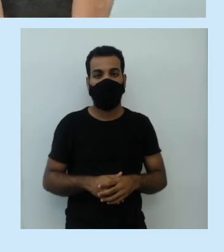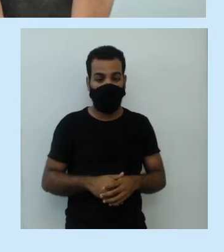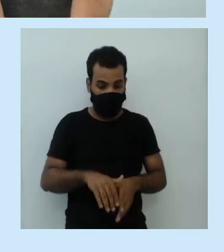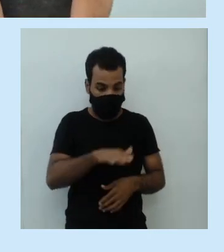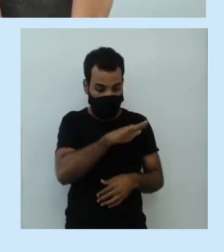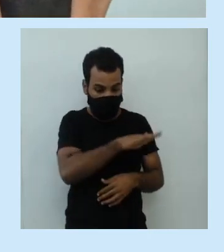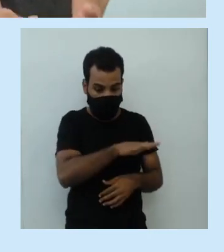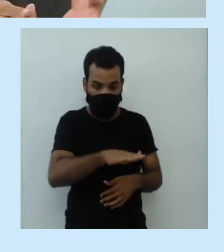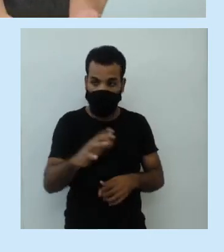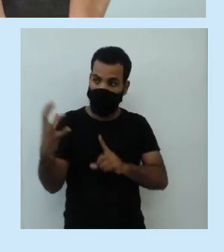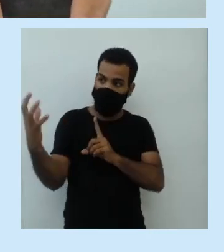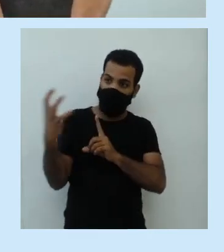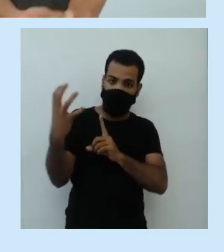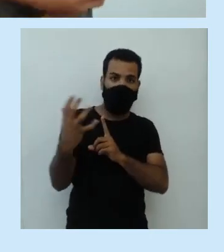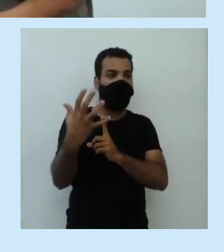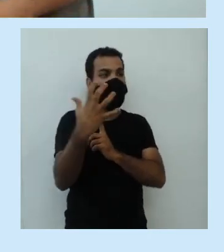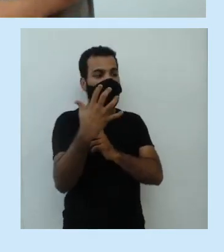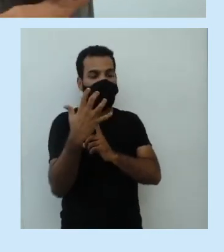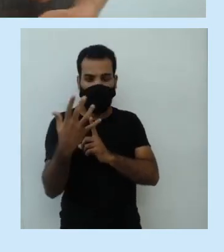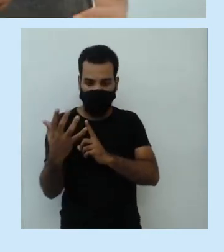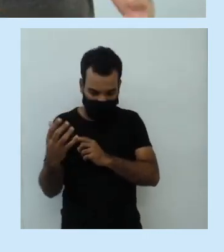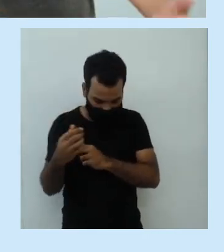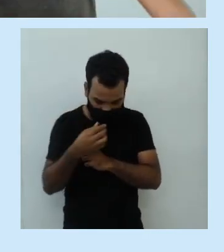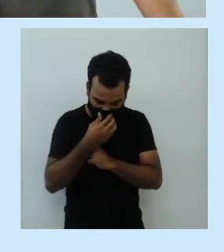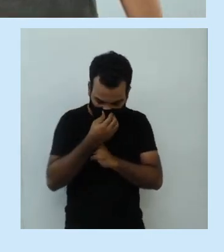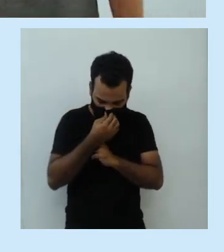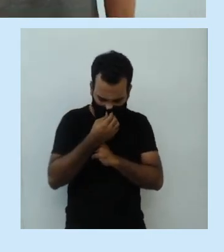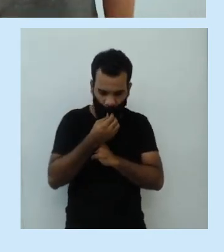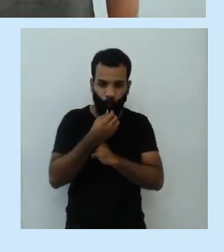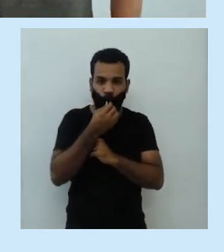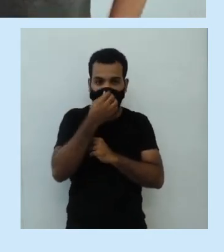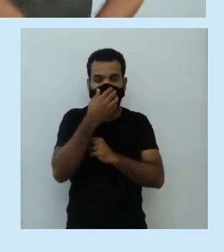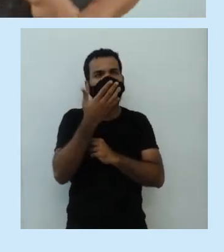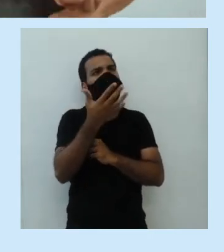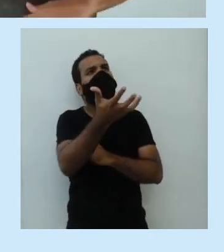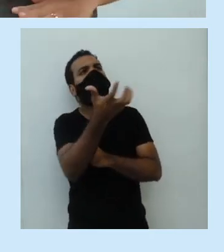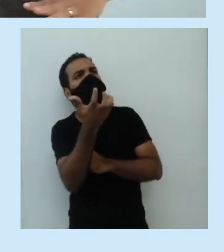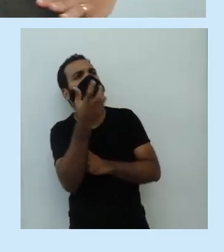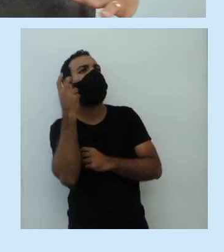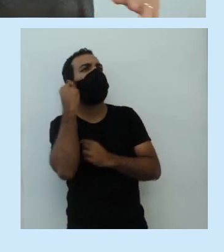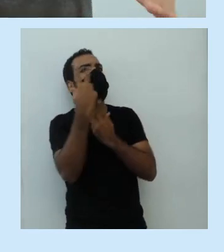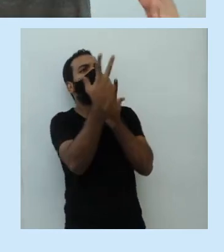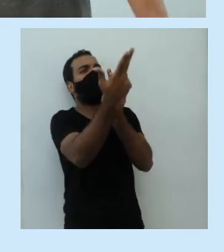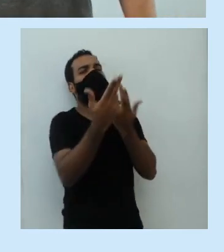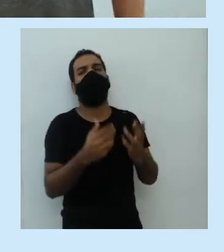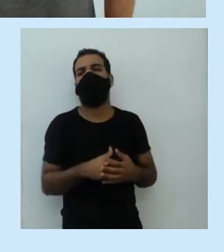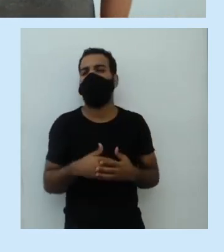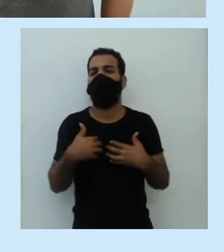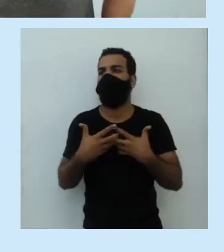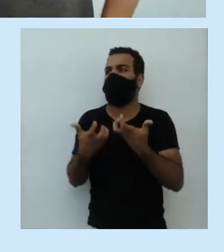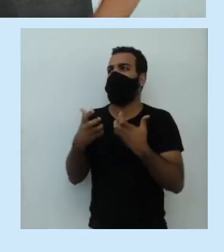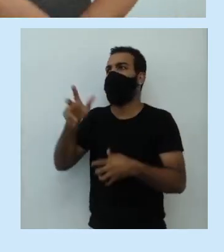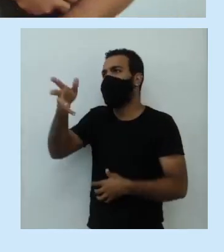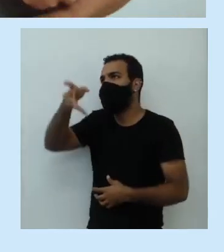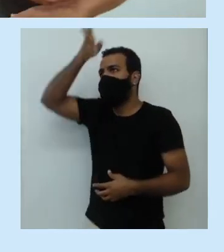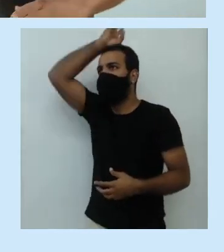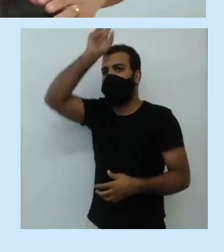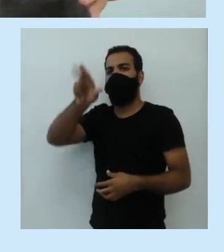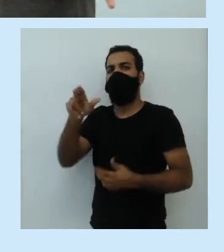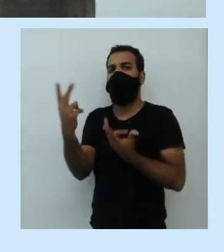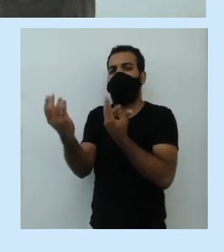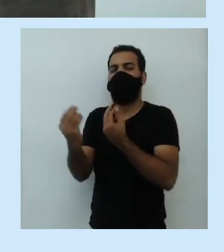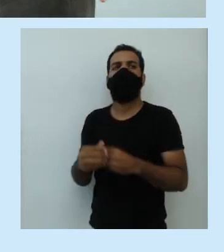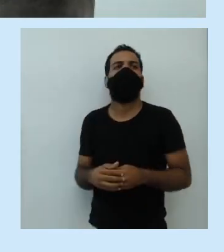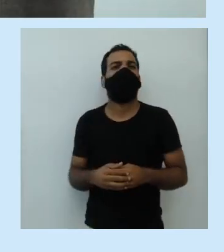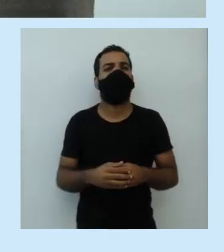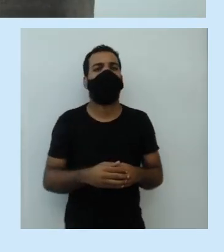muito grande da mídia. Por que a criança quer ser Cristiano Ronaldo? Por que a criança quer ser Neymar? Por que uma criança